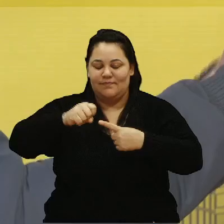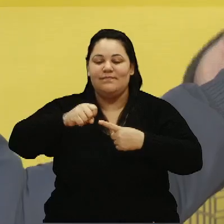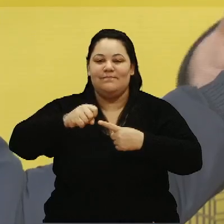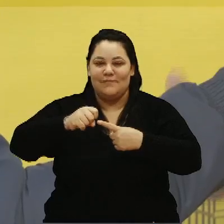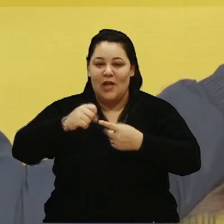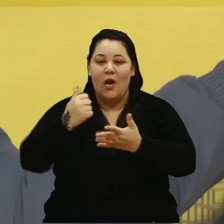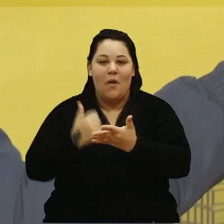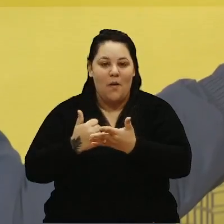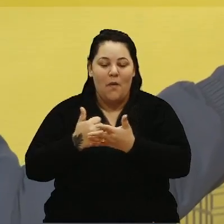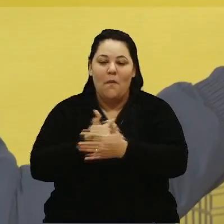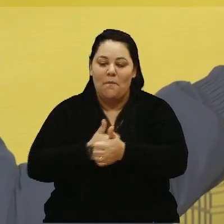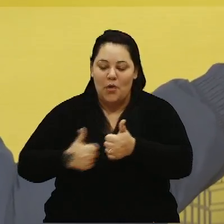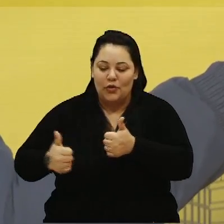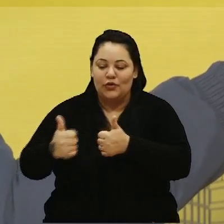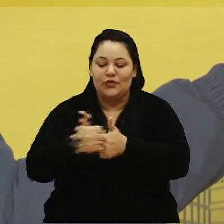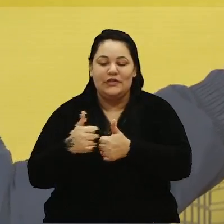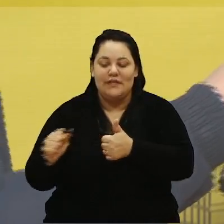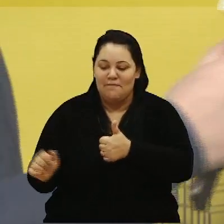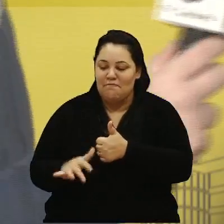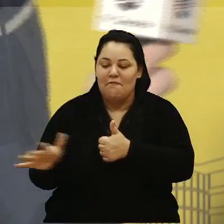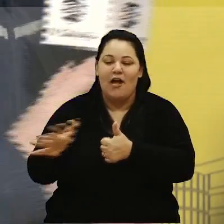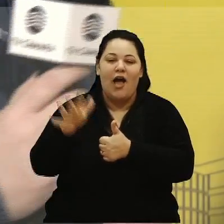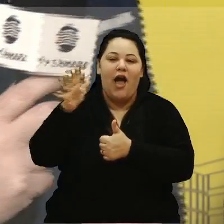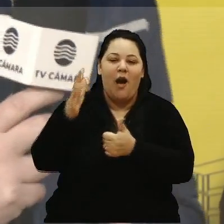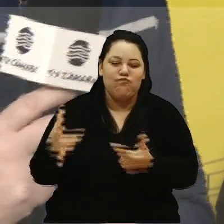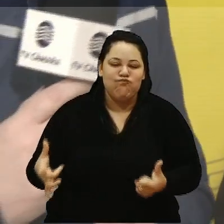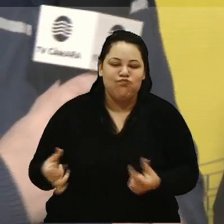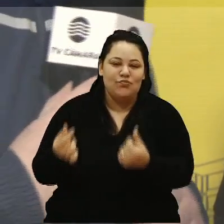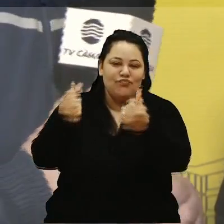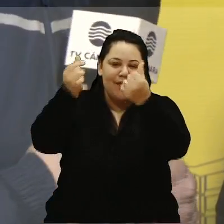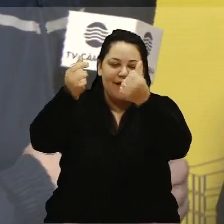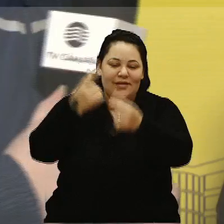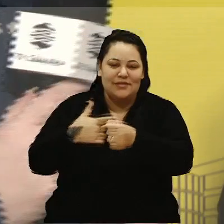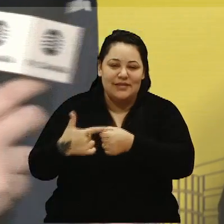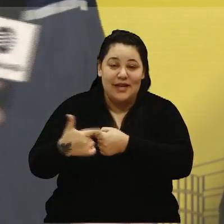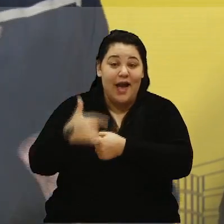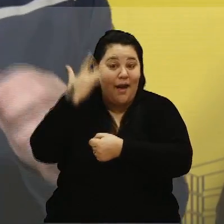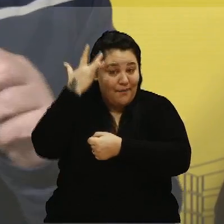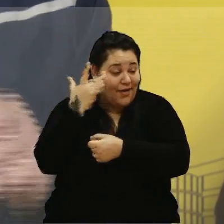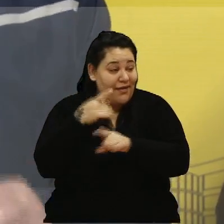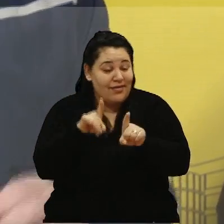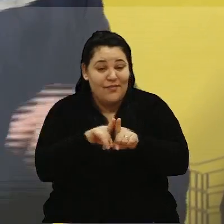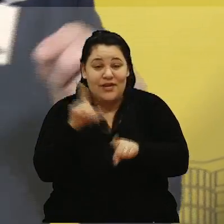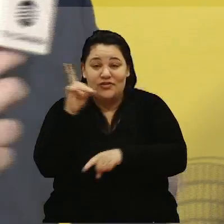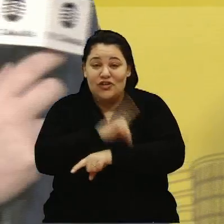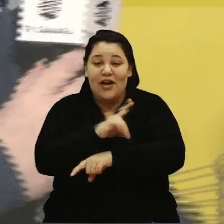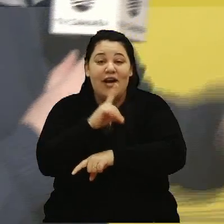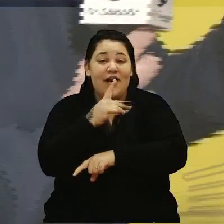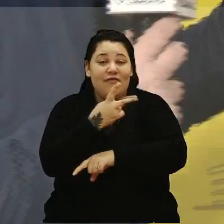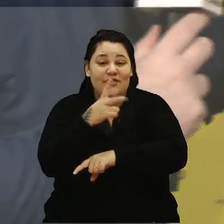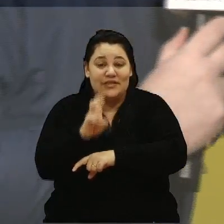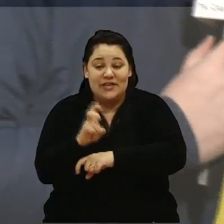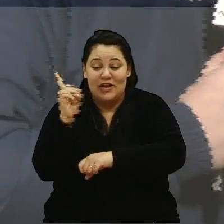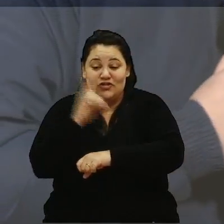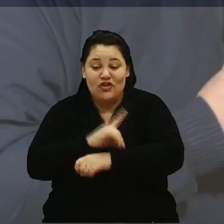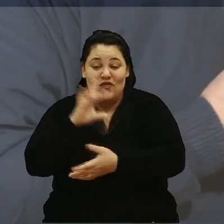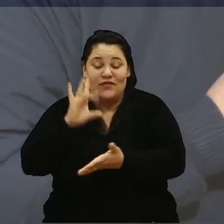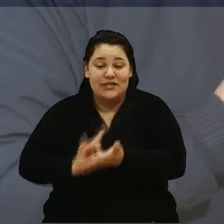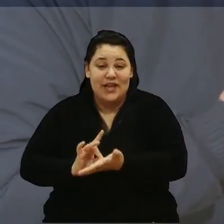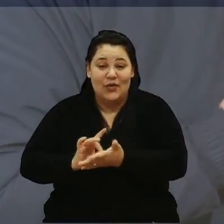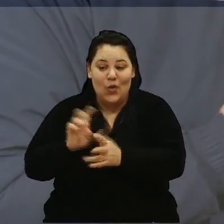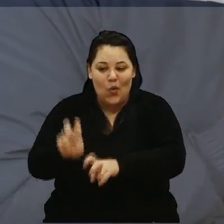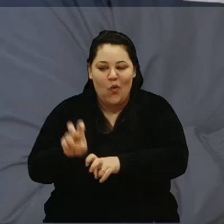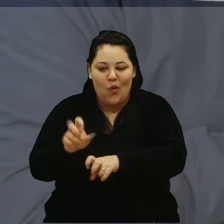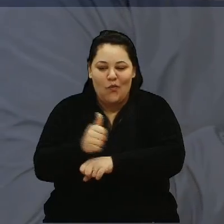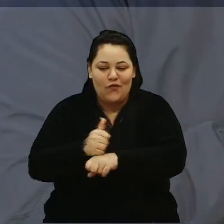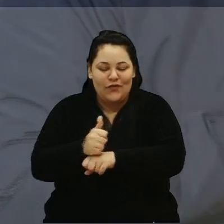fazem a pujança da nossa cidade. Inclusive amanhã, né, dia 25, na sexta-feira, é dia do colono, do motorista e